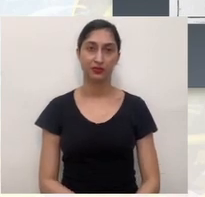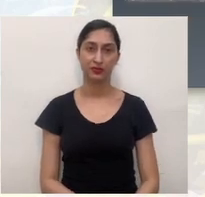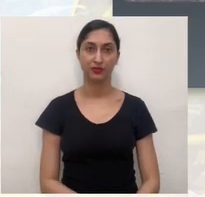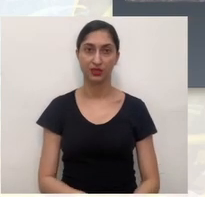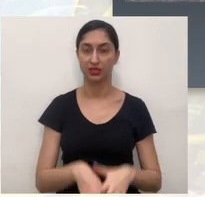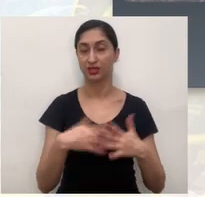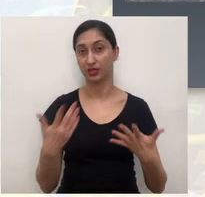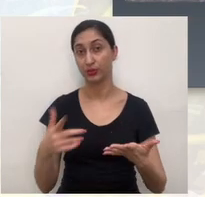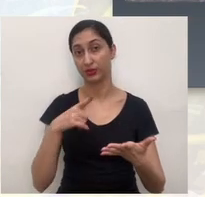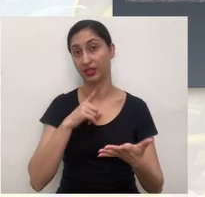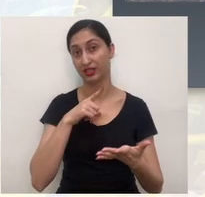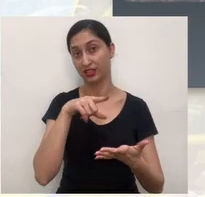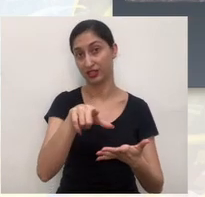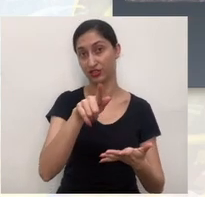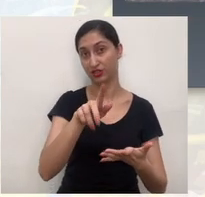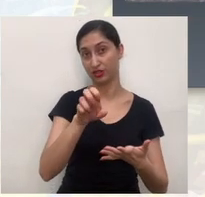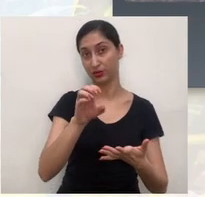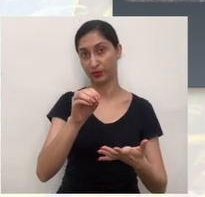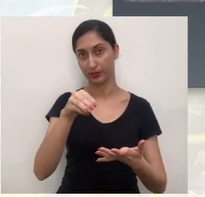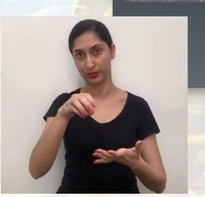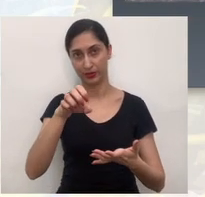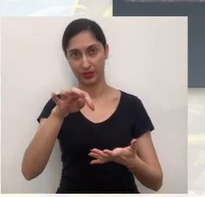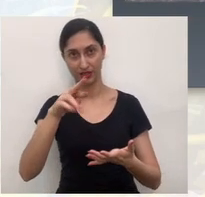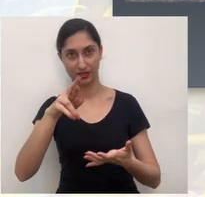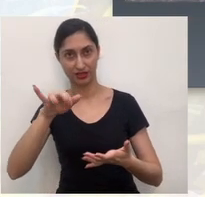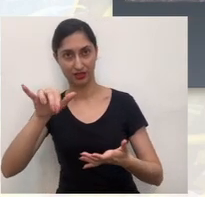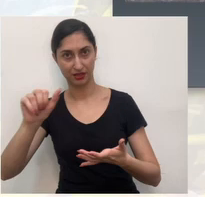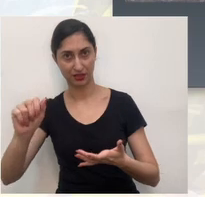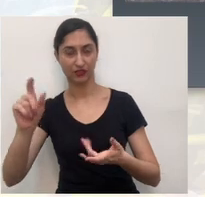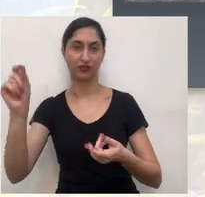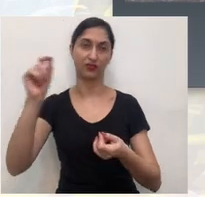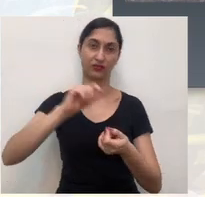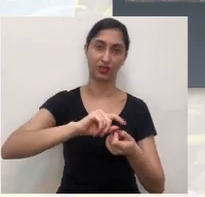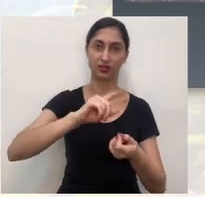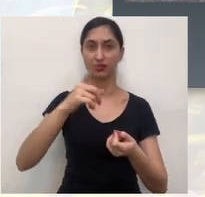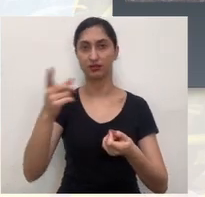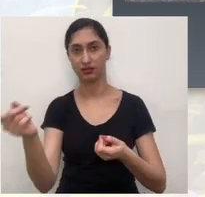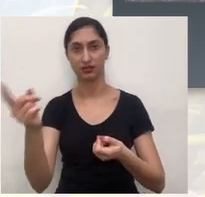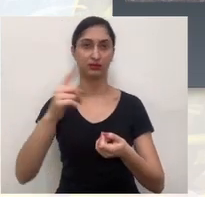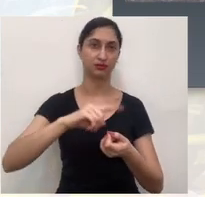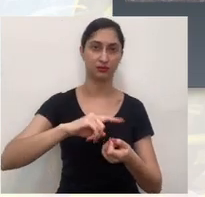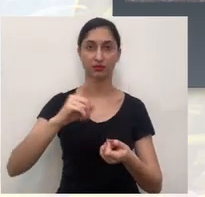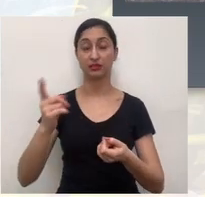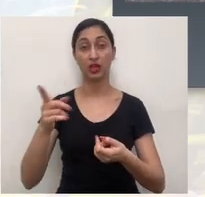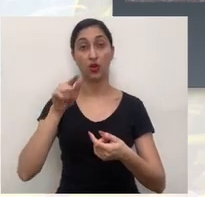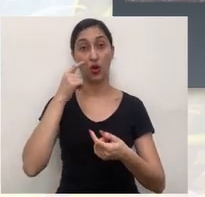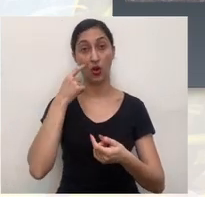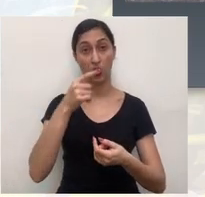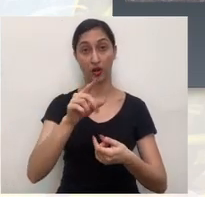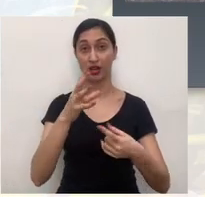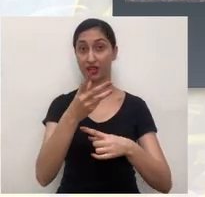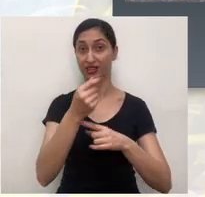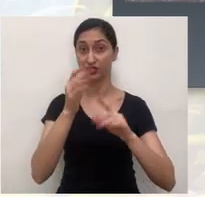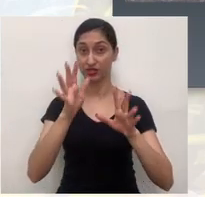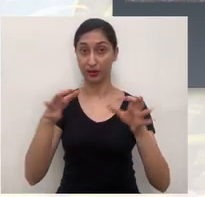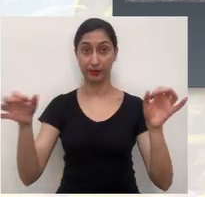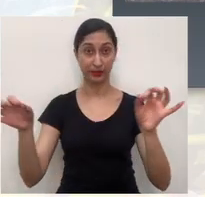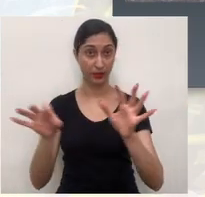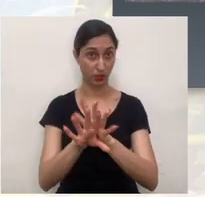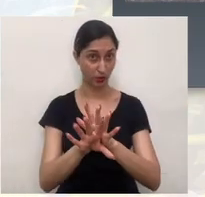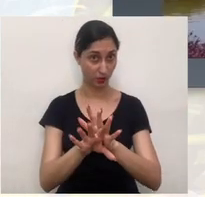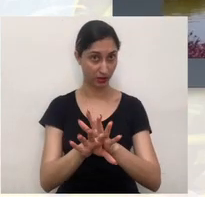e volta no espaço. Eu depois, aqui é a obra executada, né? Isso é a obra executada, e